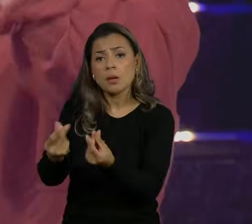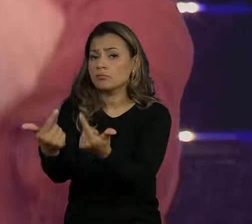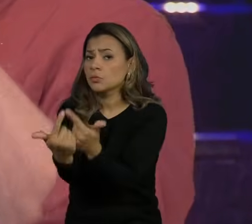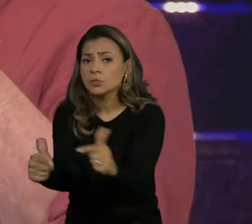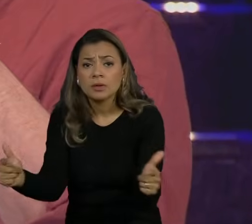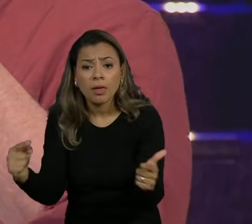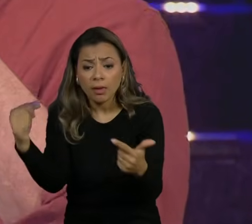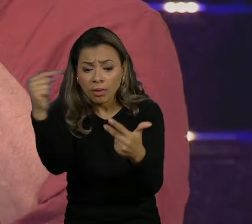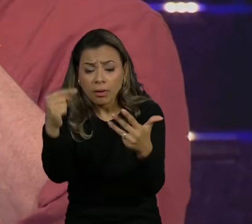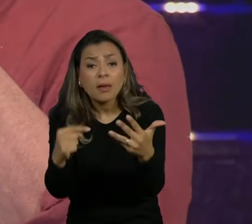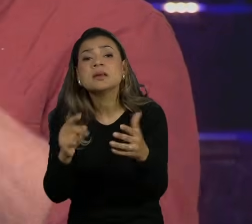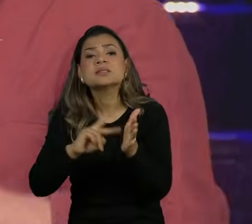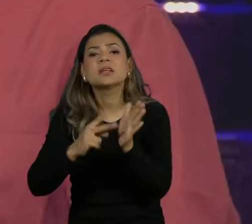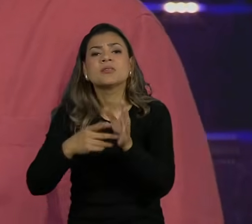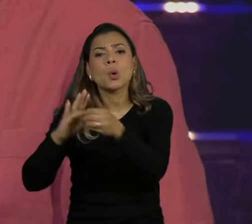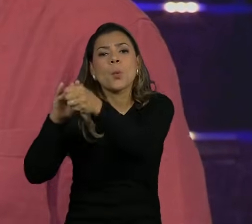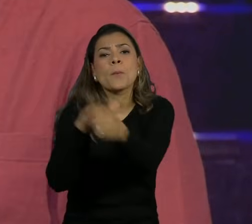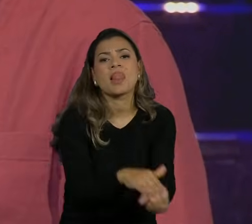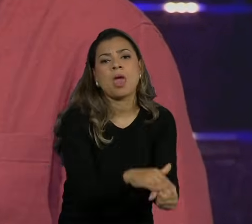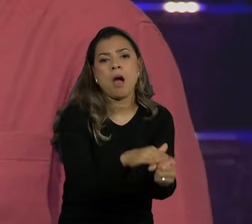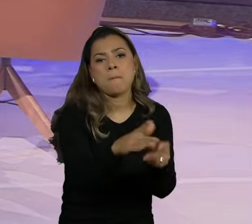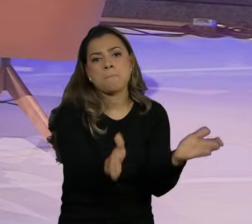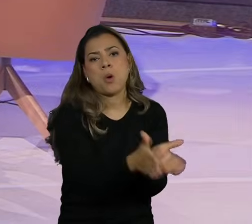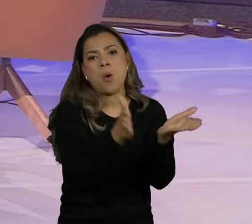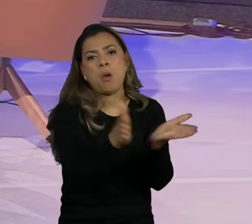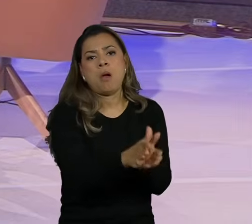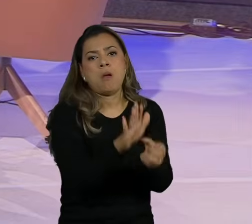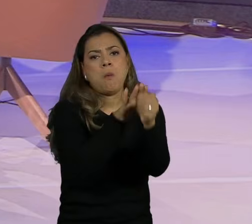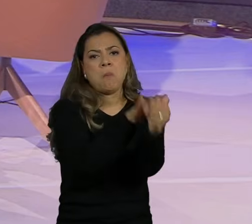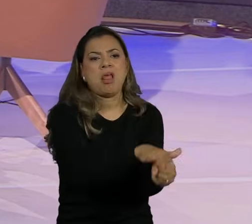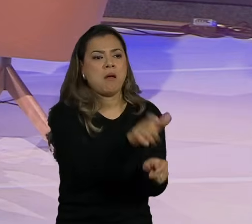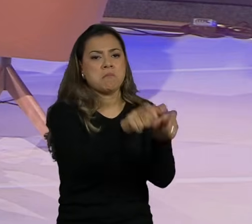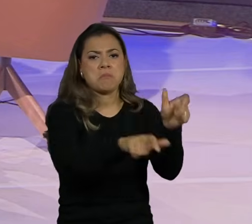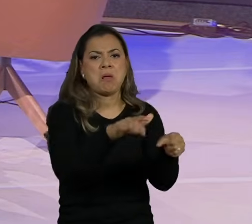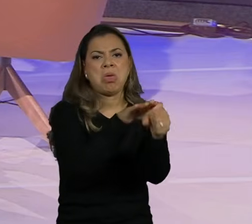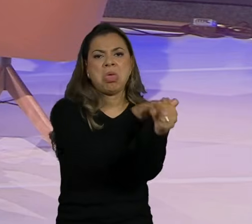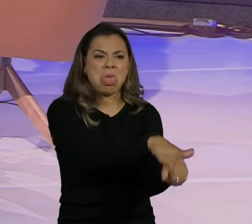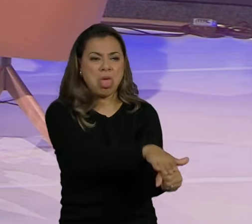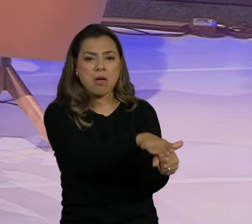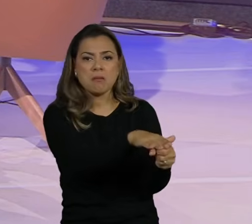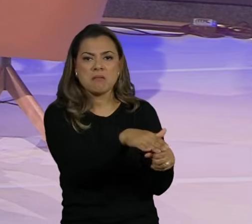você humilha as pessoas, deixa ela com raiva e você retira qualquer